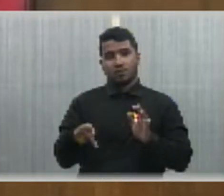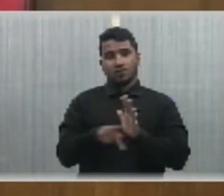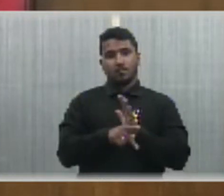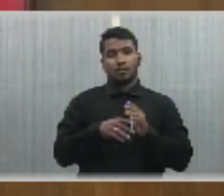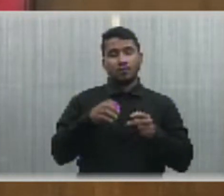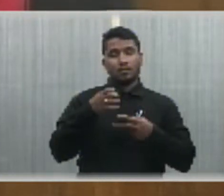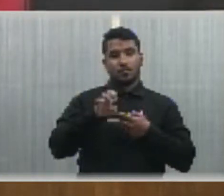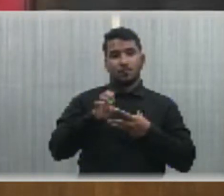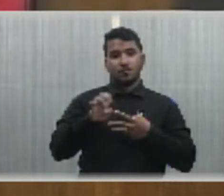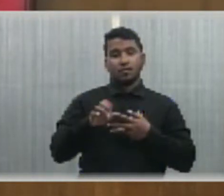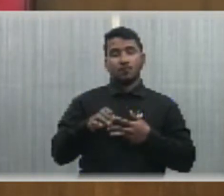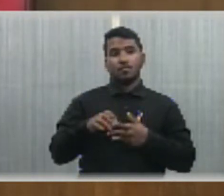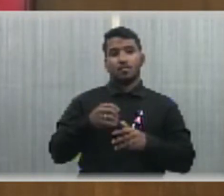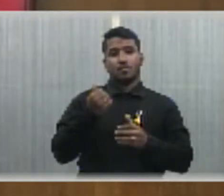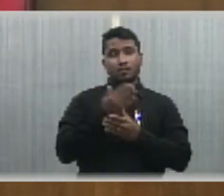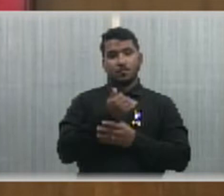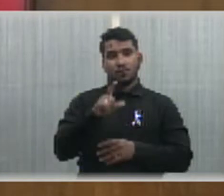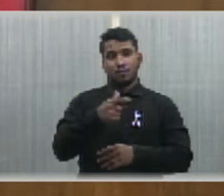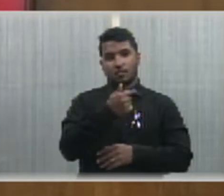Executivo, processo AL